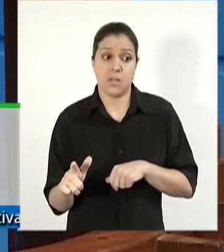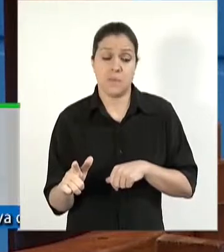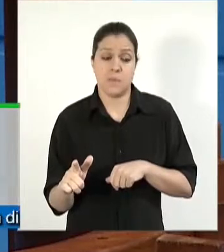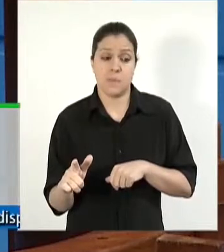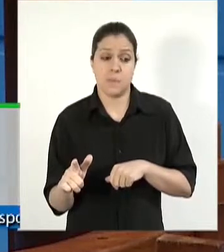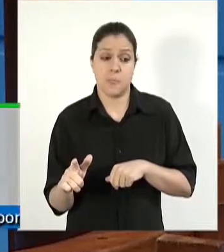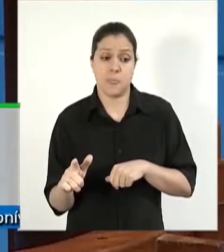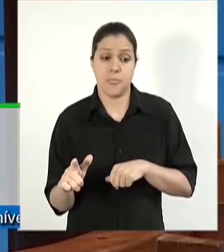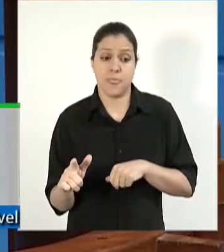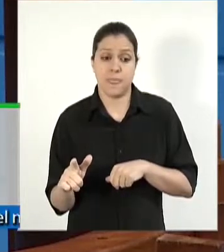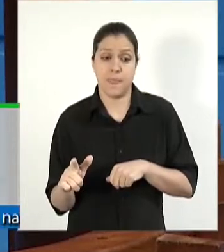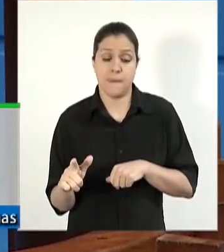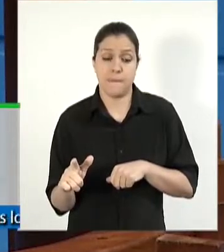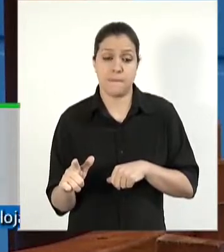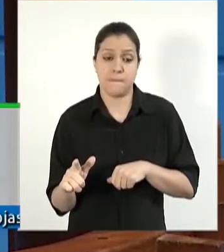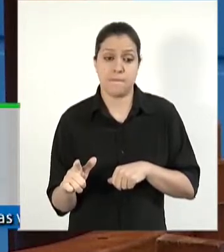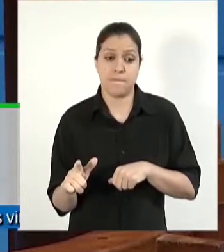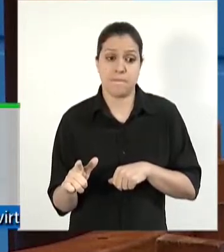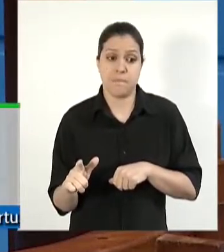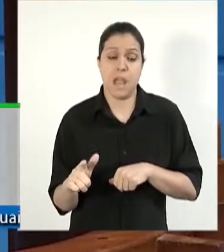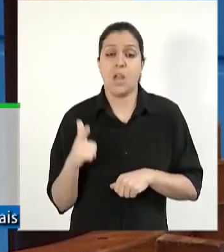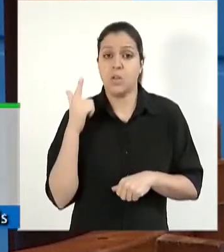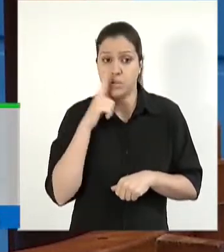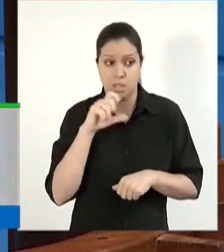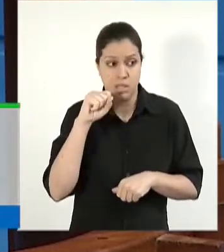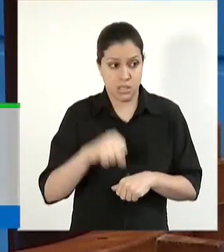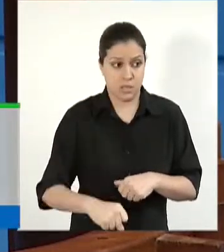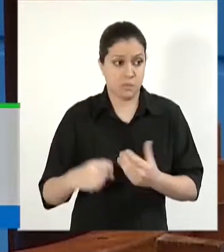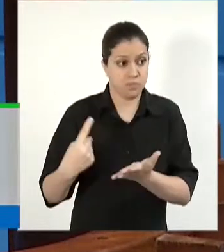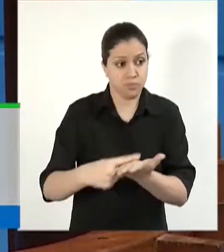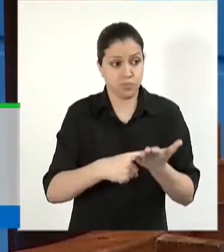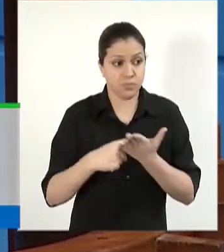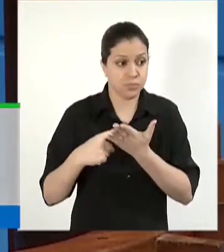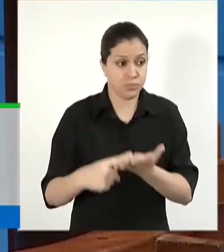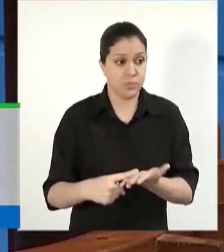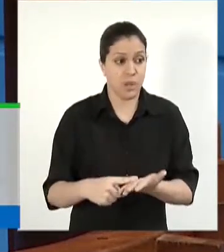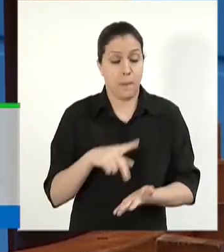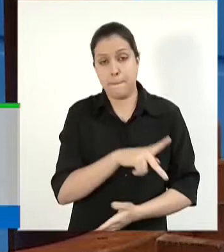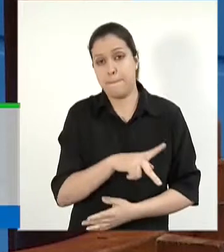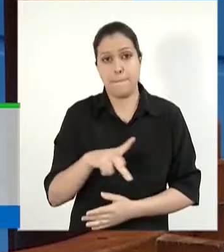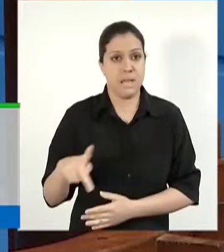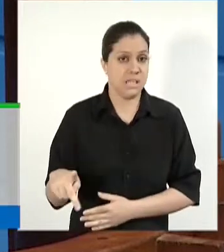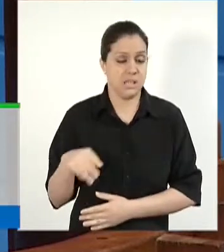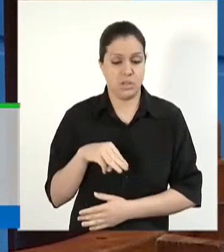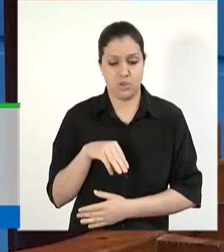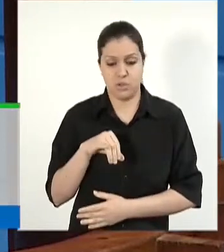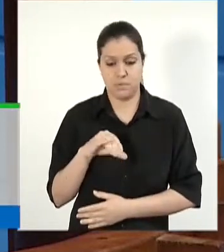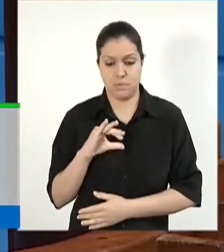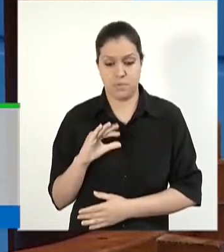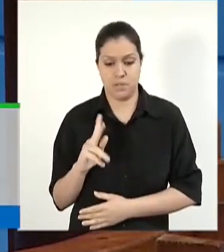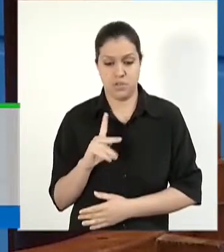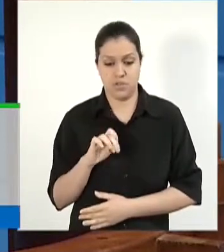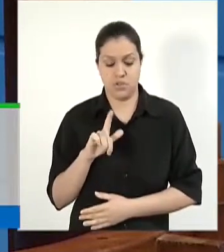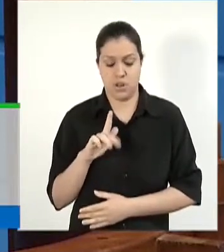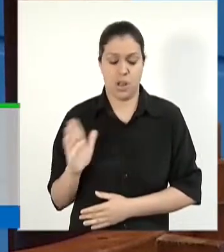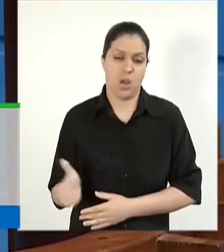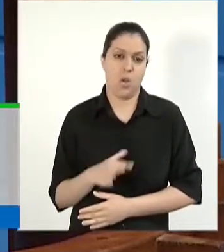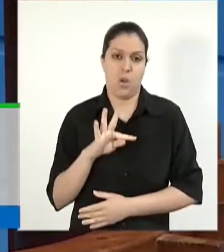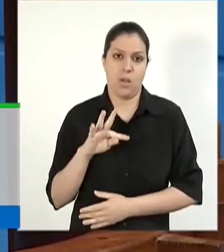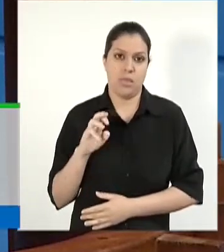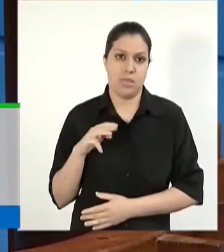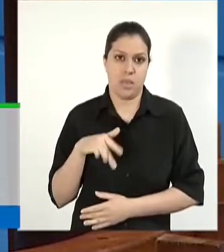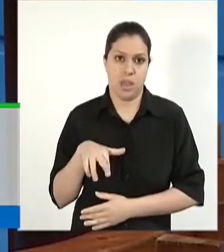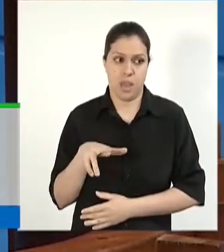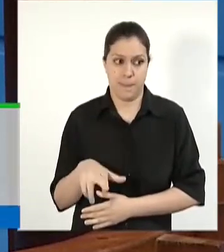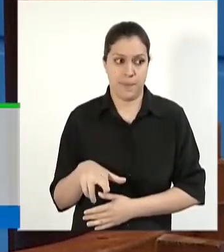garantido no acórdão, nas doutrinas do presidente Michel Temer, do ministro, do